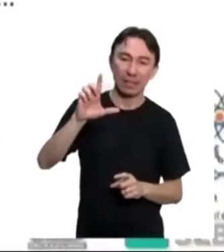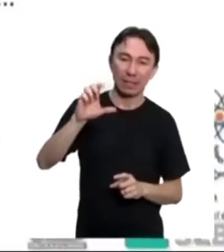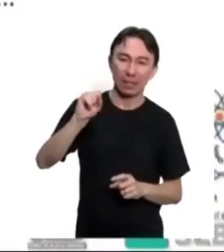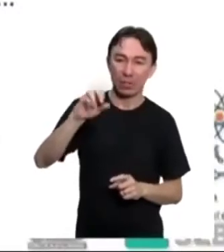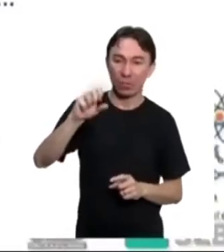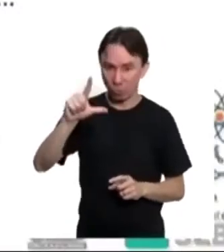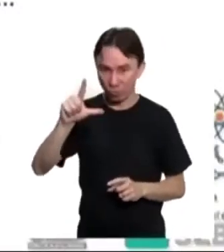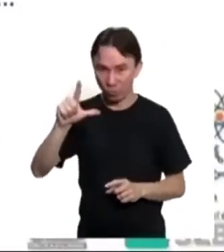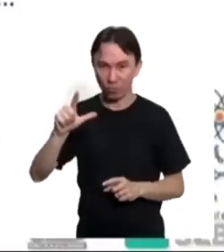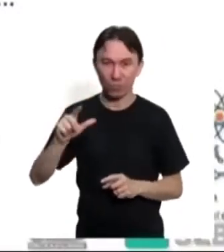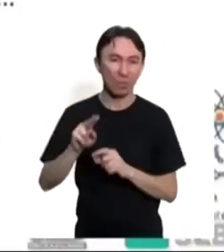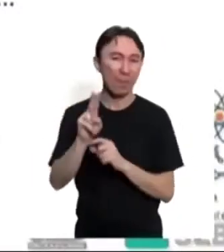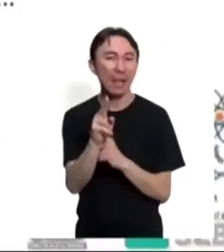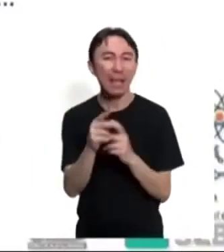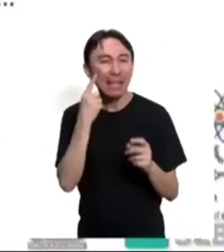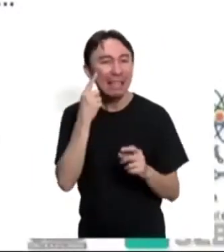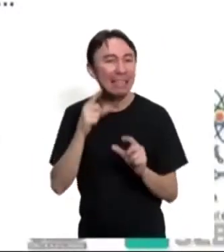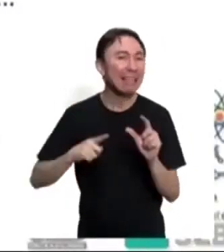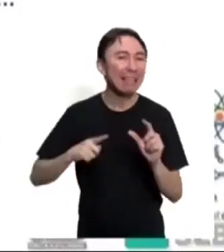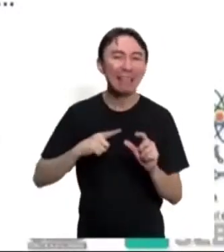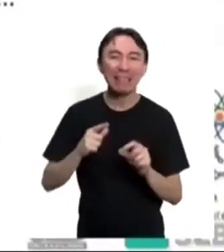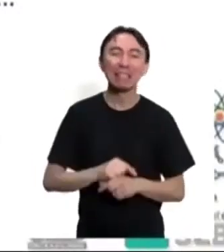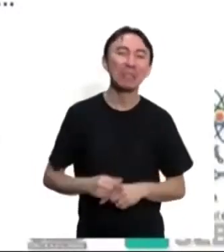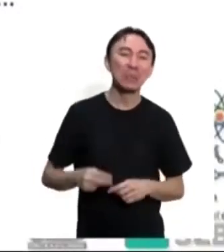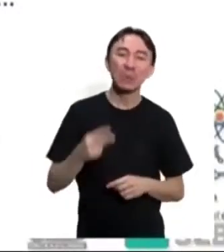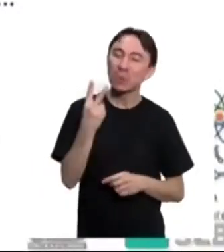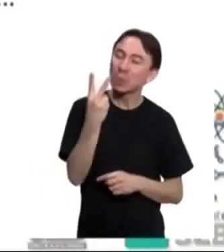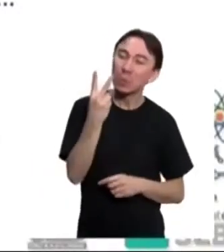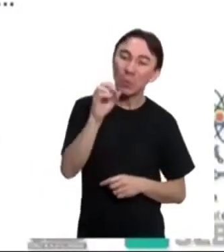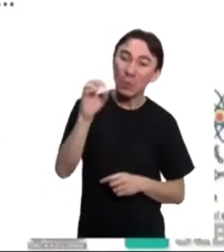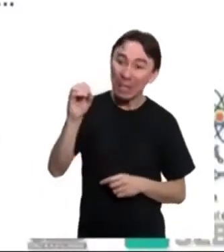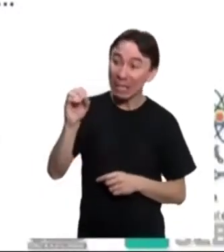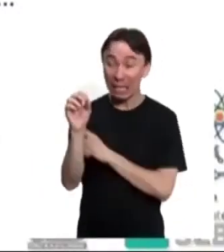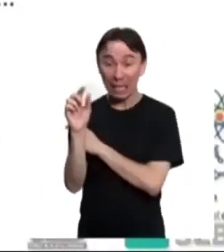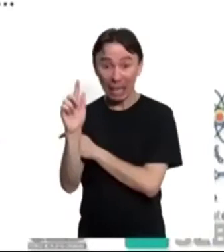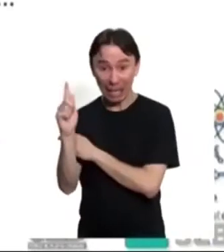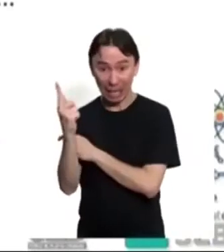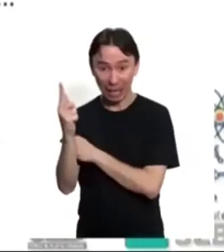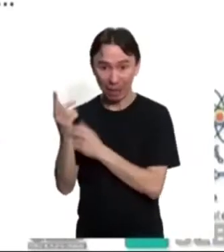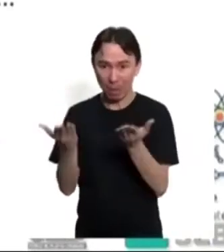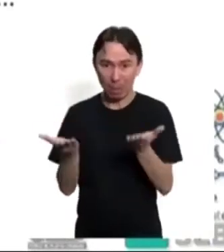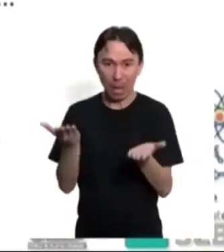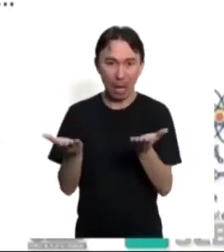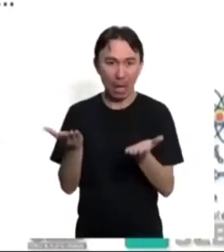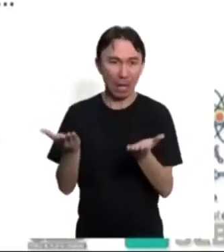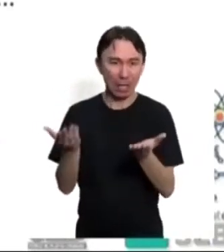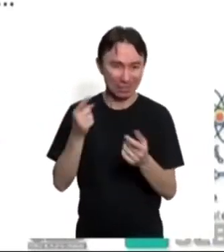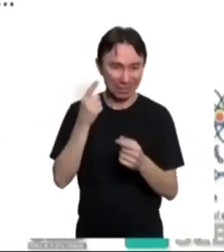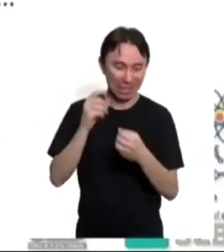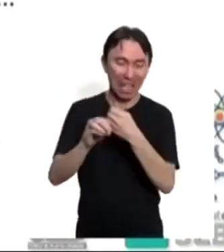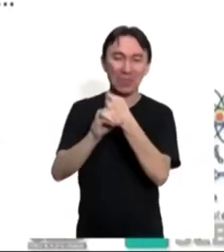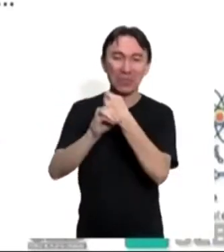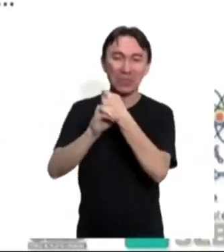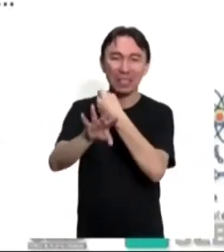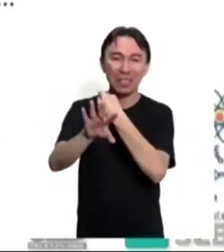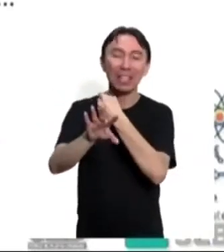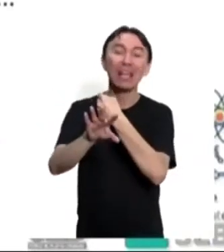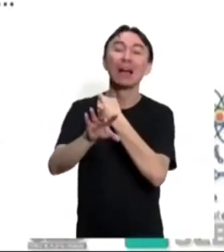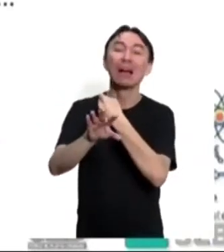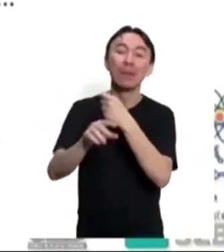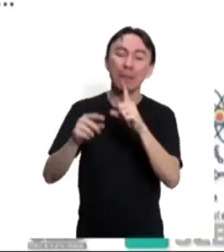tem 200 gramas de césio radioativo. Qual é a meia-vida que ele te deu? 30